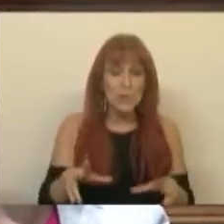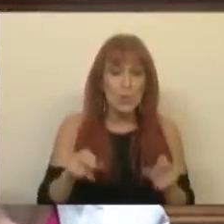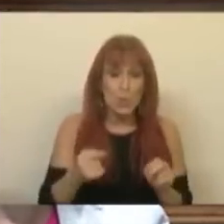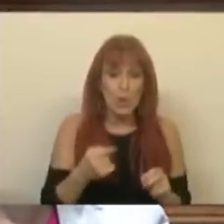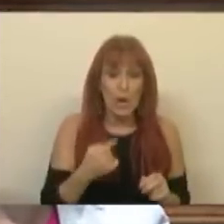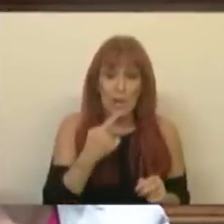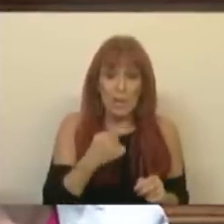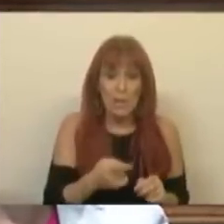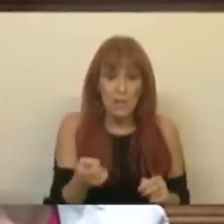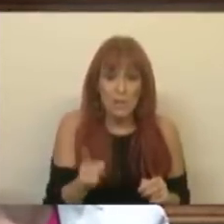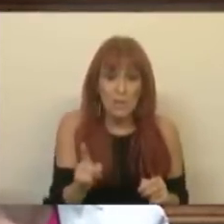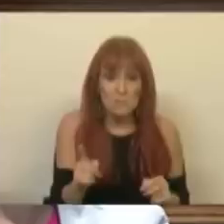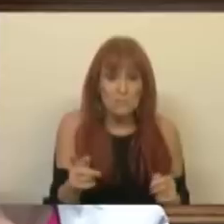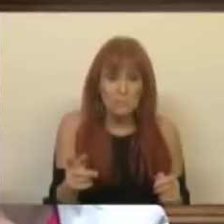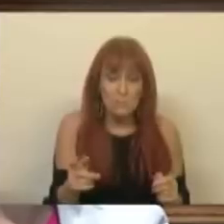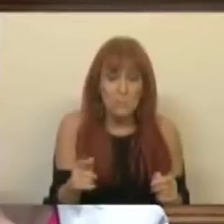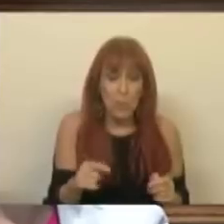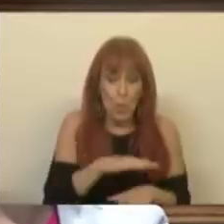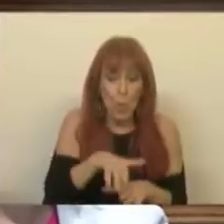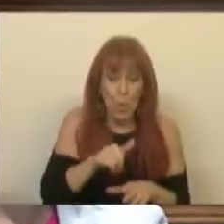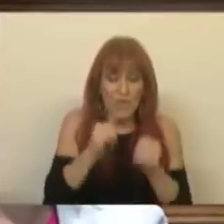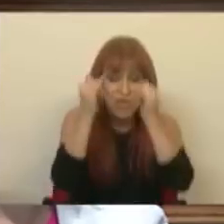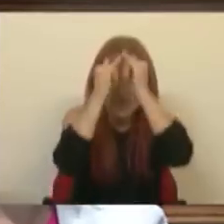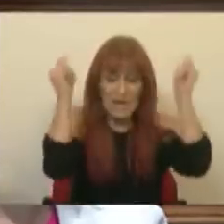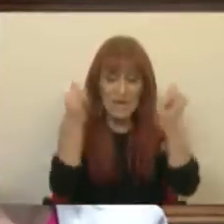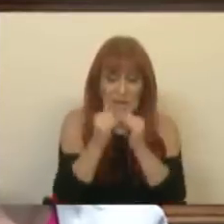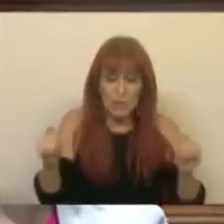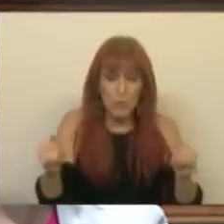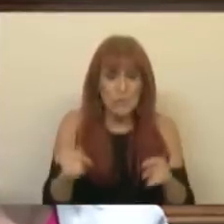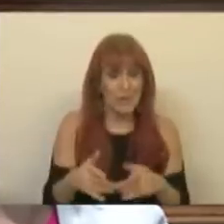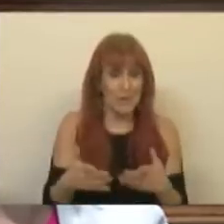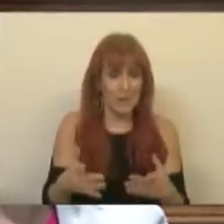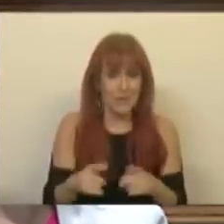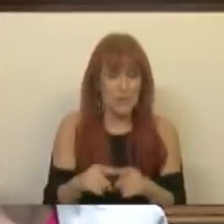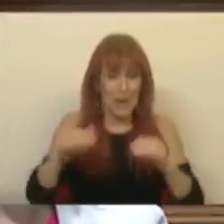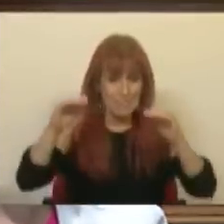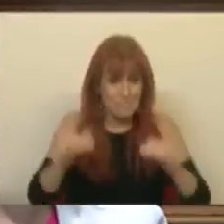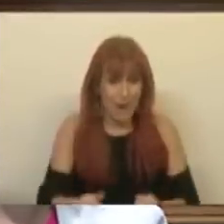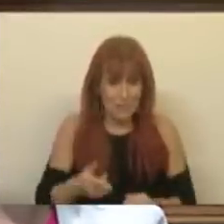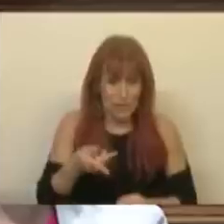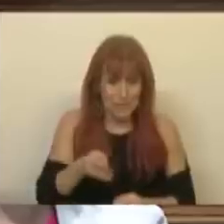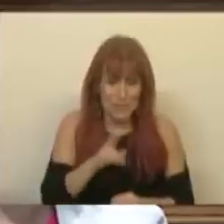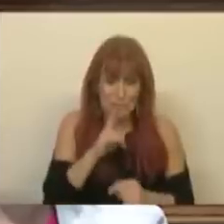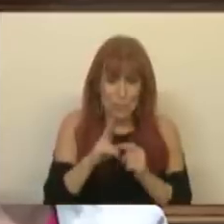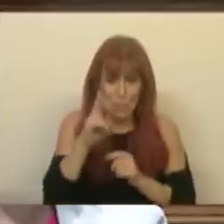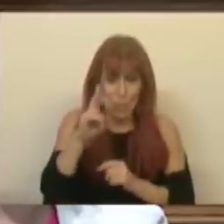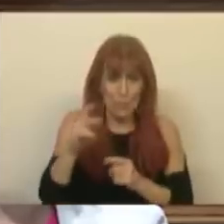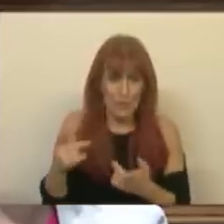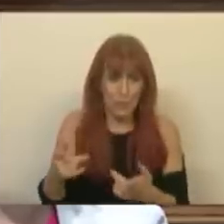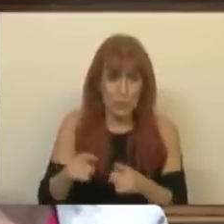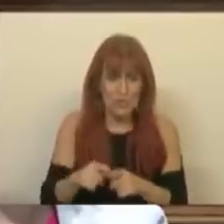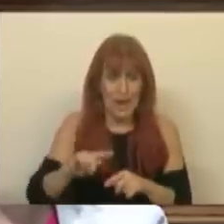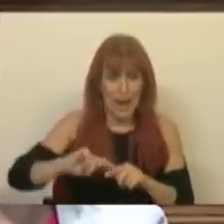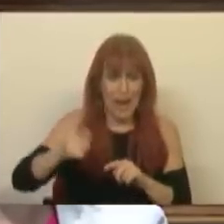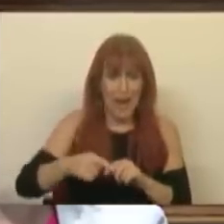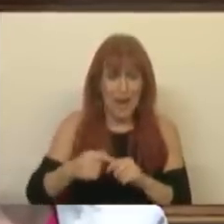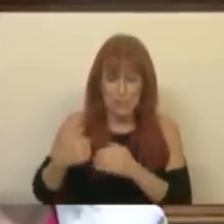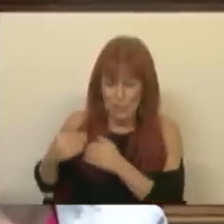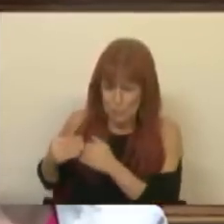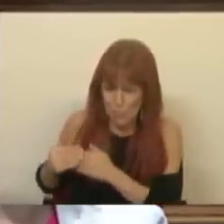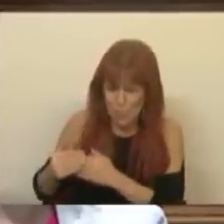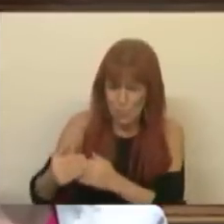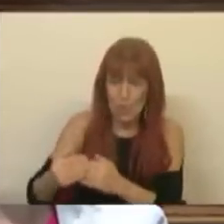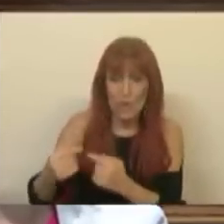nunca utiliza o contexto Internacional e as baixas taxas juro que tivemos anos a fio